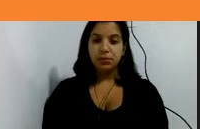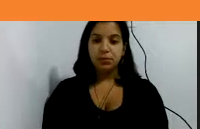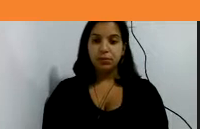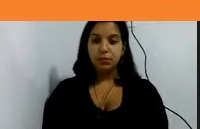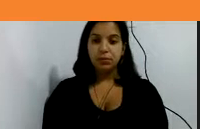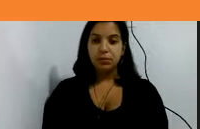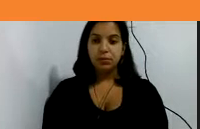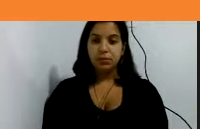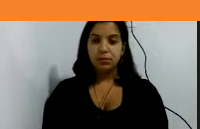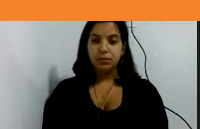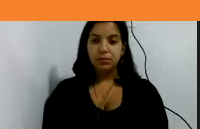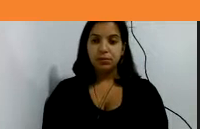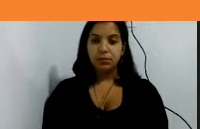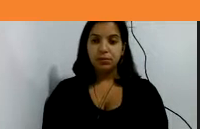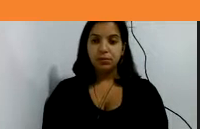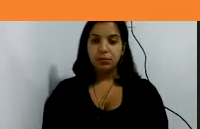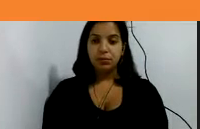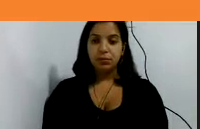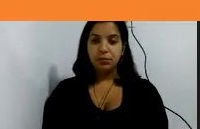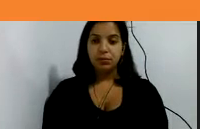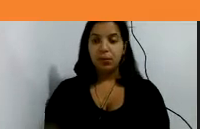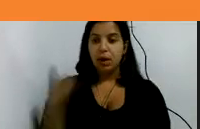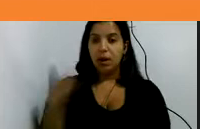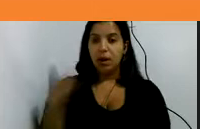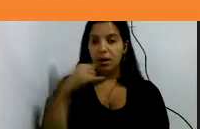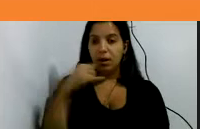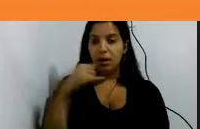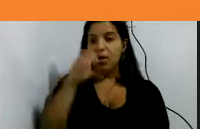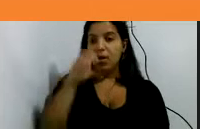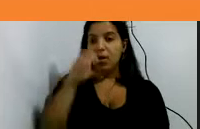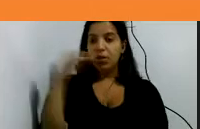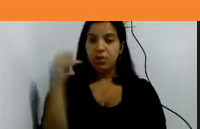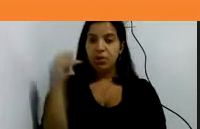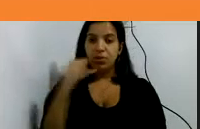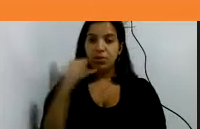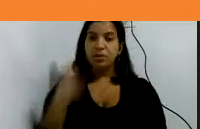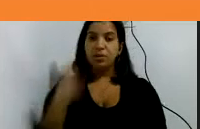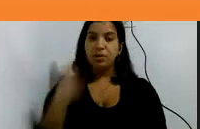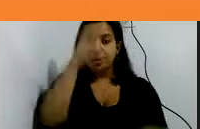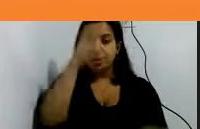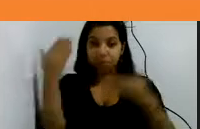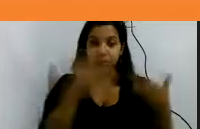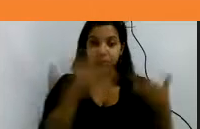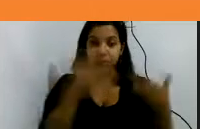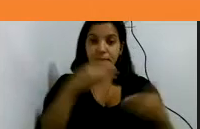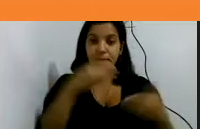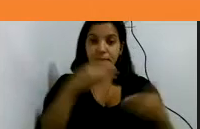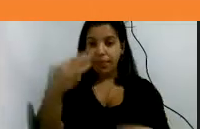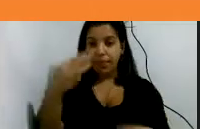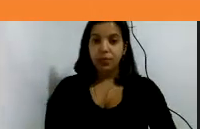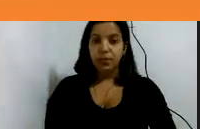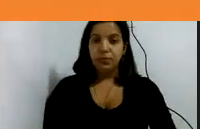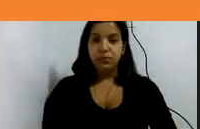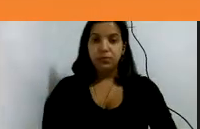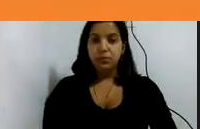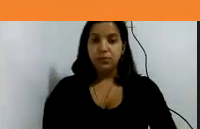O negativo. Negativo. O negativo. Paciente 3?